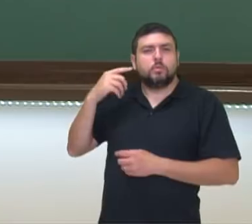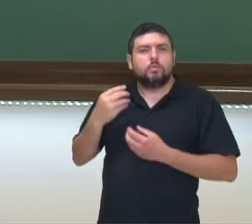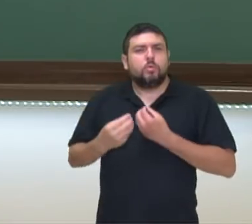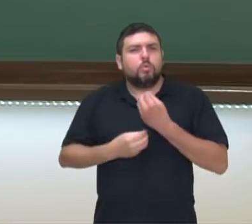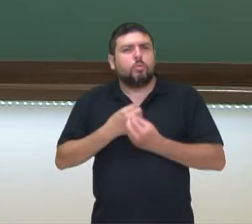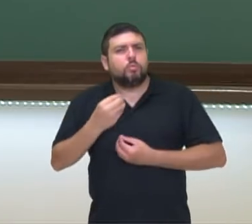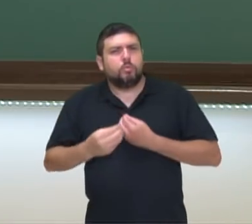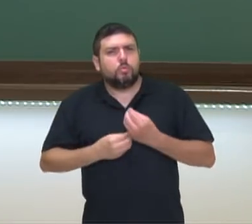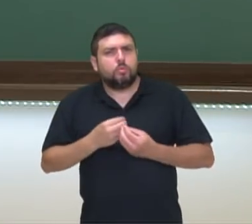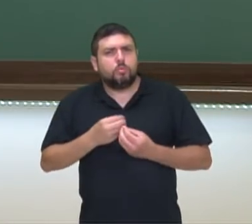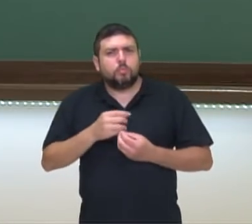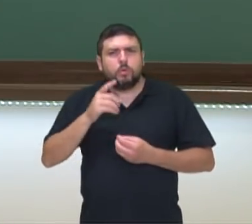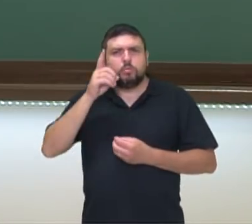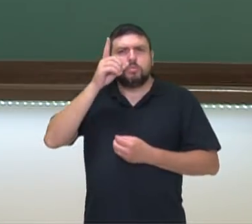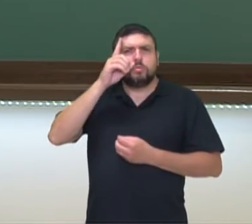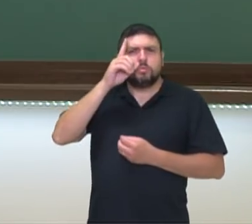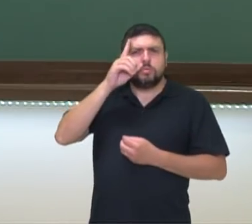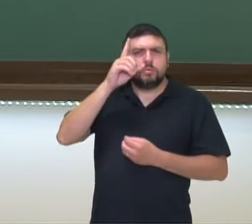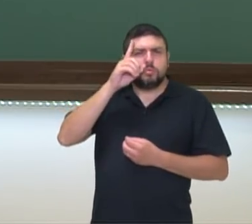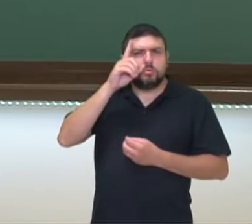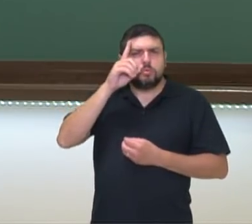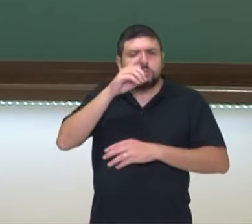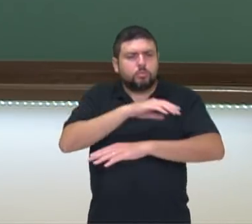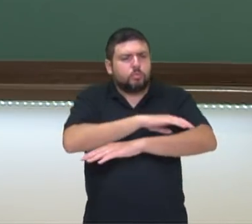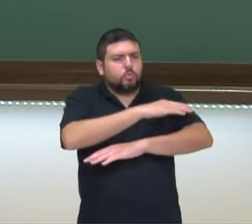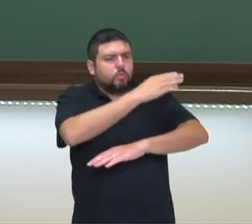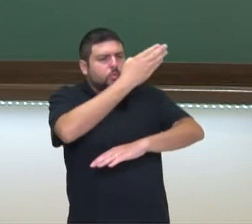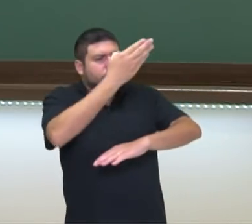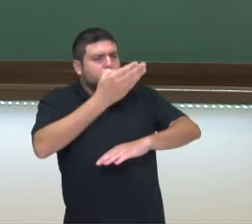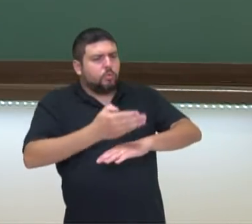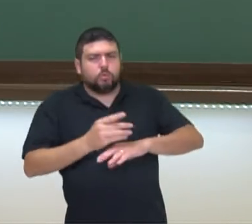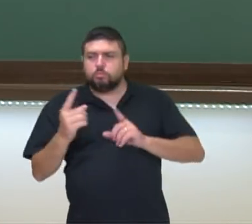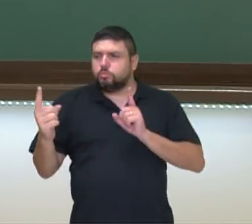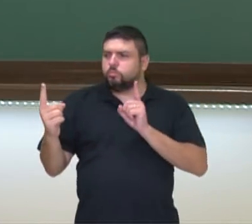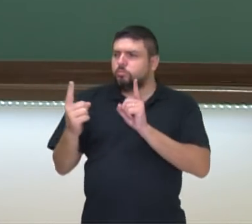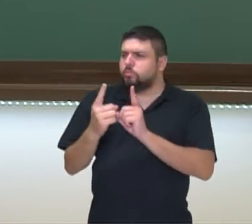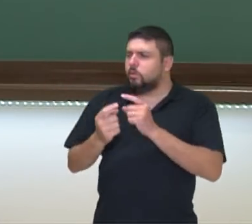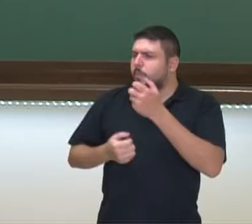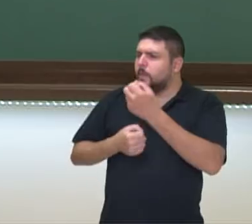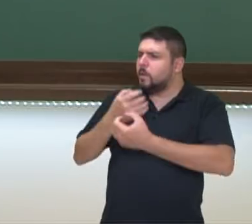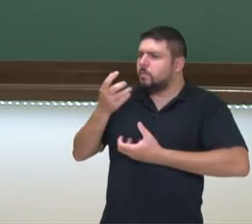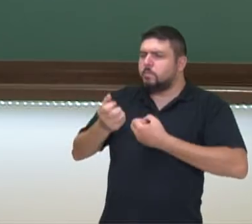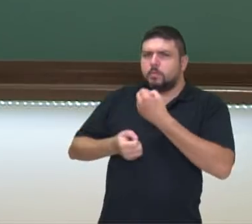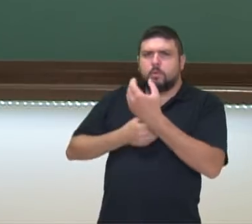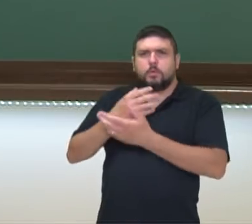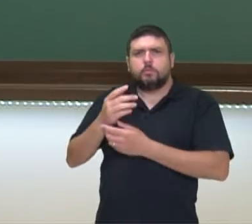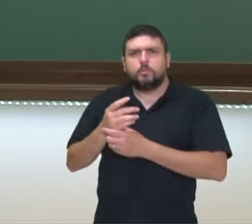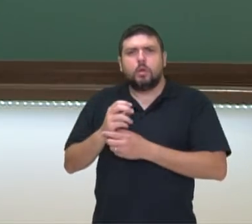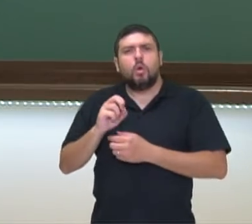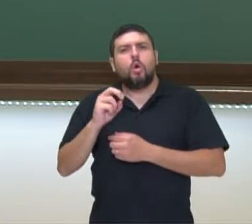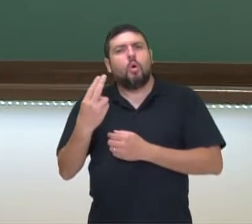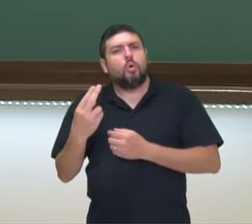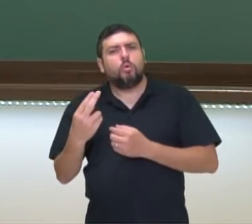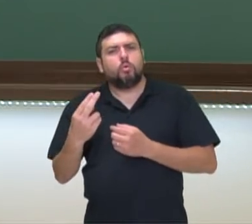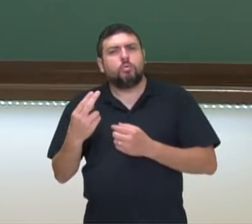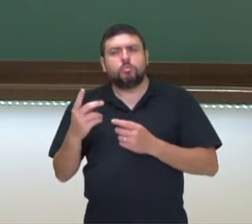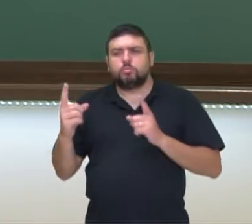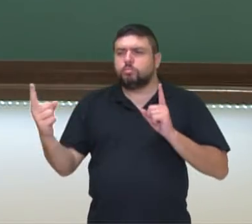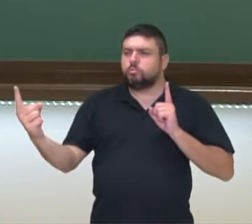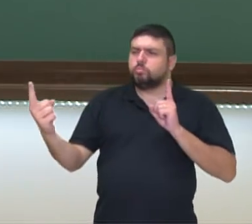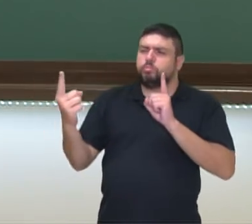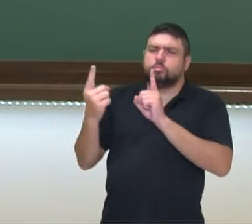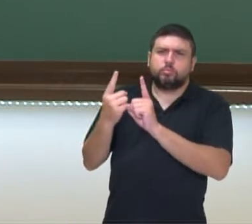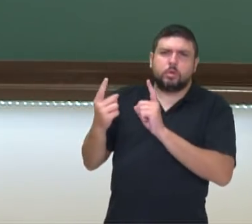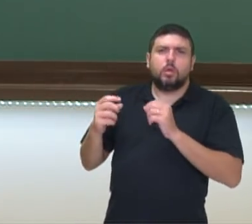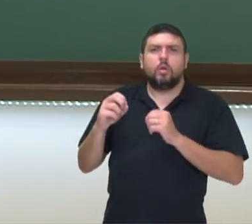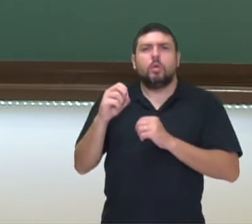a dia dele para outra pessoa, outro homem que ele também encontrava no seu caminho, no seu dia, que convivia com ele.